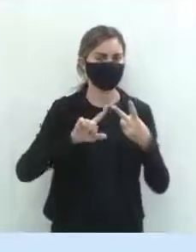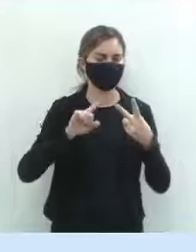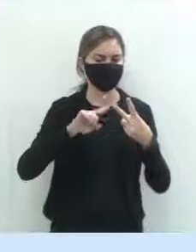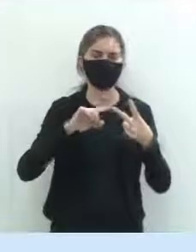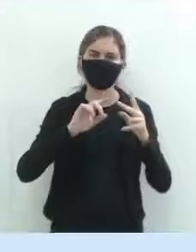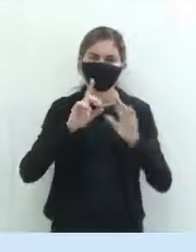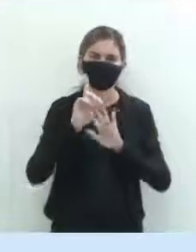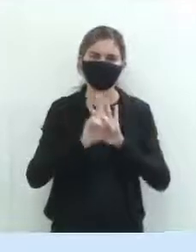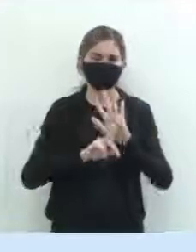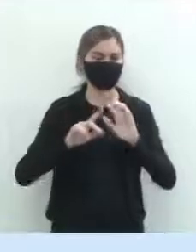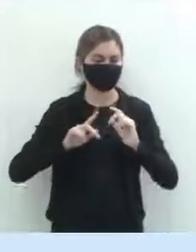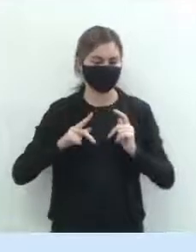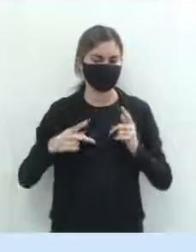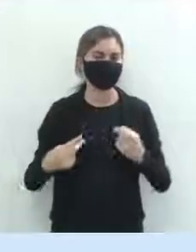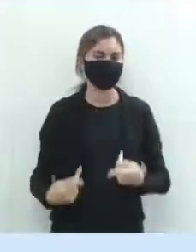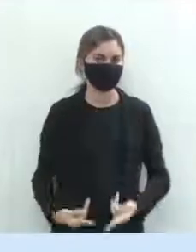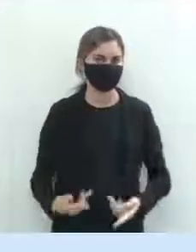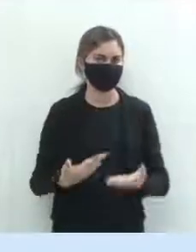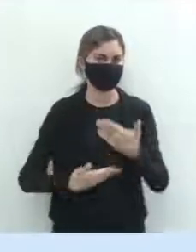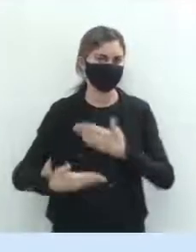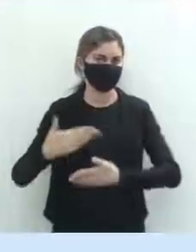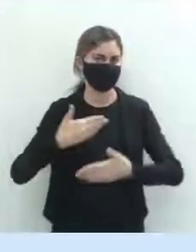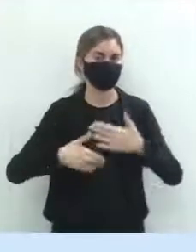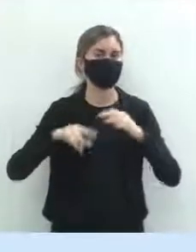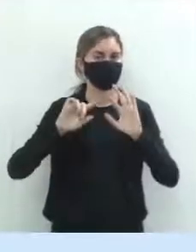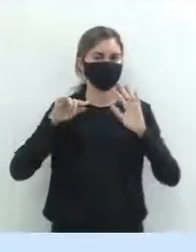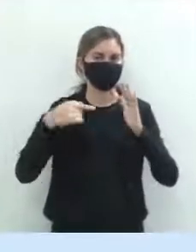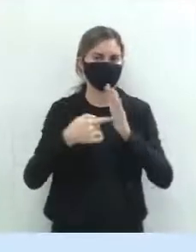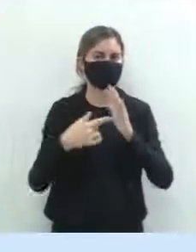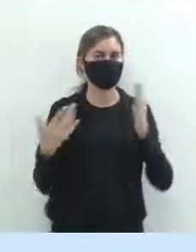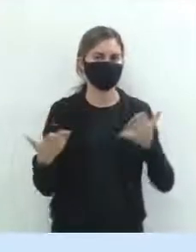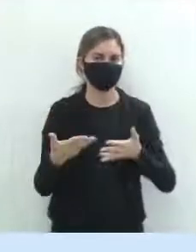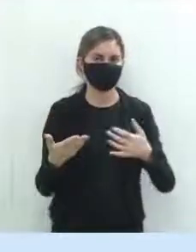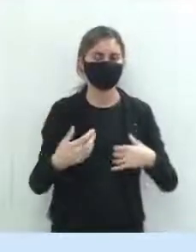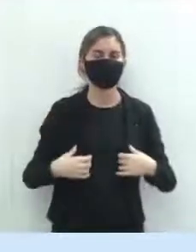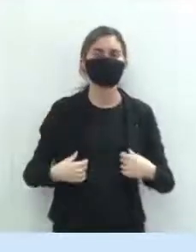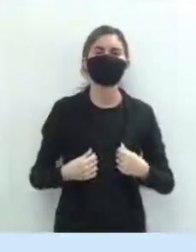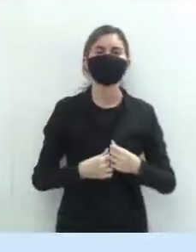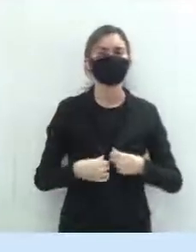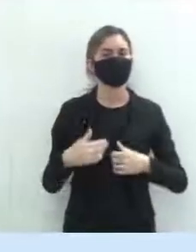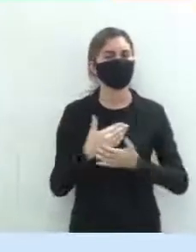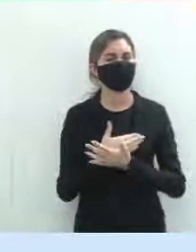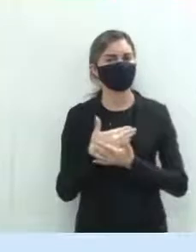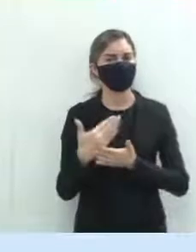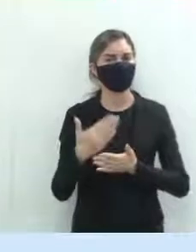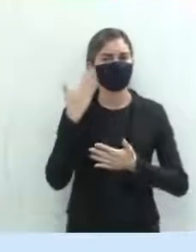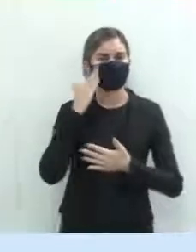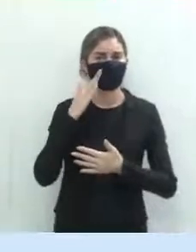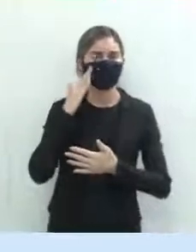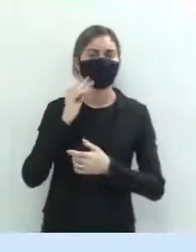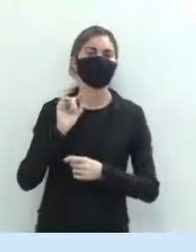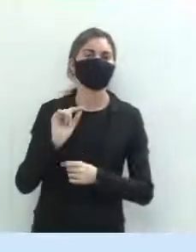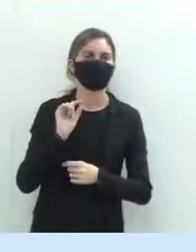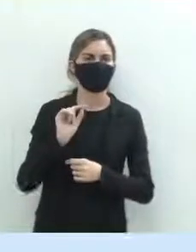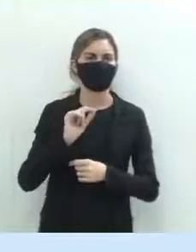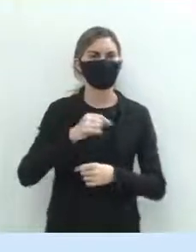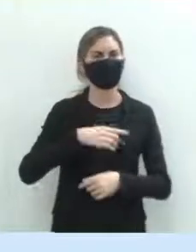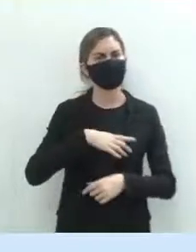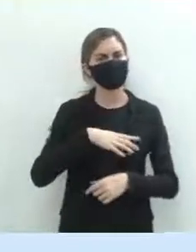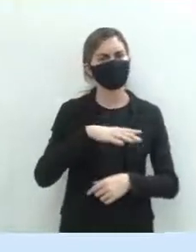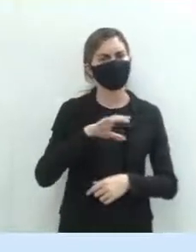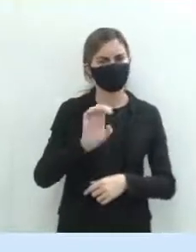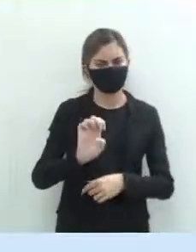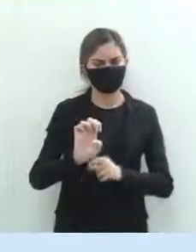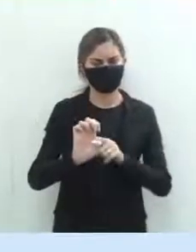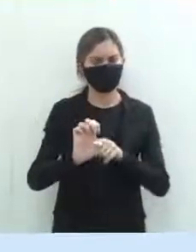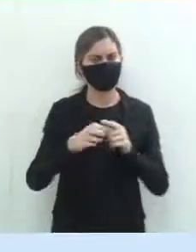da ética com os direitos humanos. Esse é o nosso objetivo hoje. Vamos começar a entendermos um pouquinho sobre essa questão